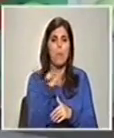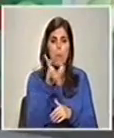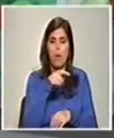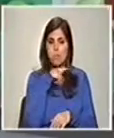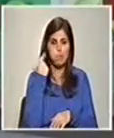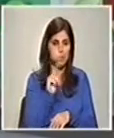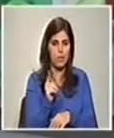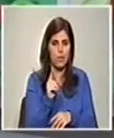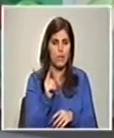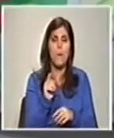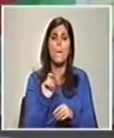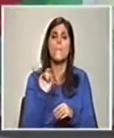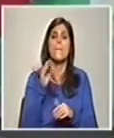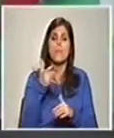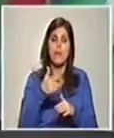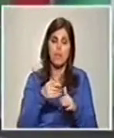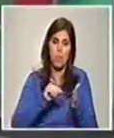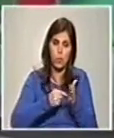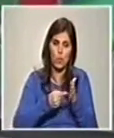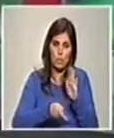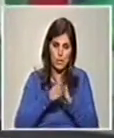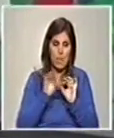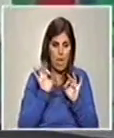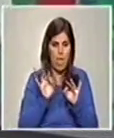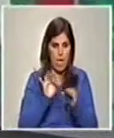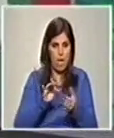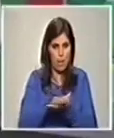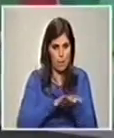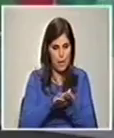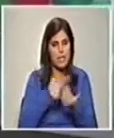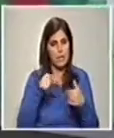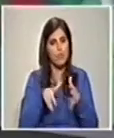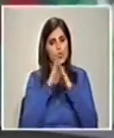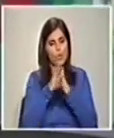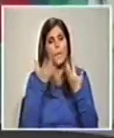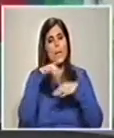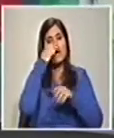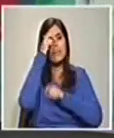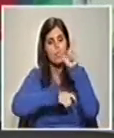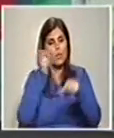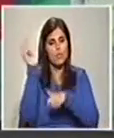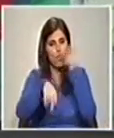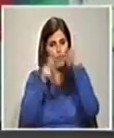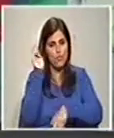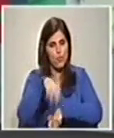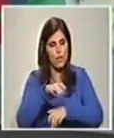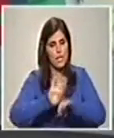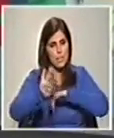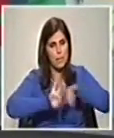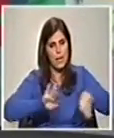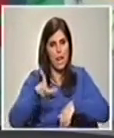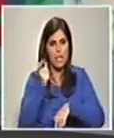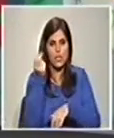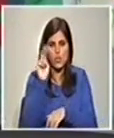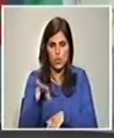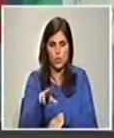Exatamente. Esse é o primeiro ponto de partida, é nós termos as infraestruturas, mas também os cidadãos participarem nesse primeiro gesto que é separarem os seus resíduos.